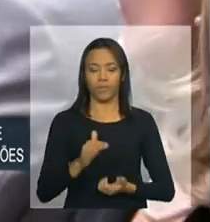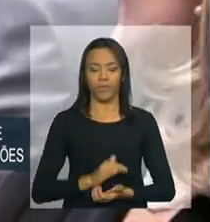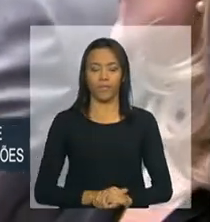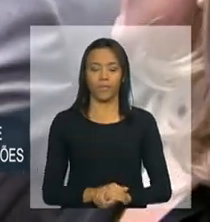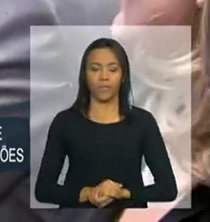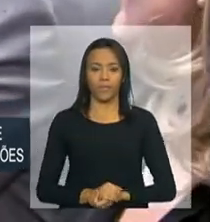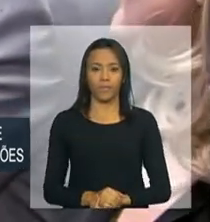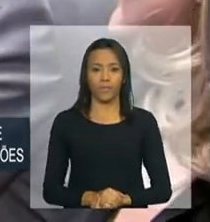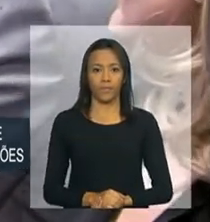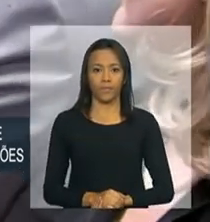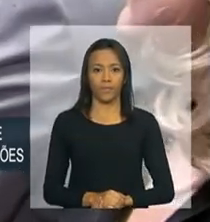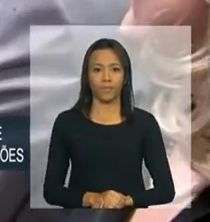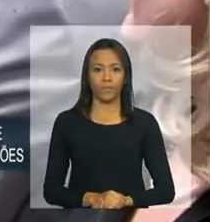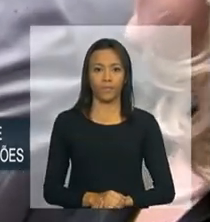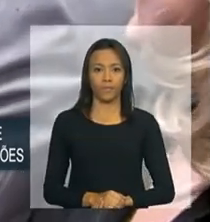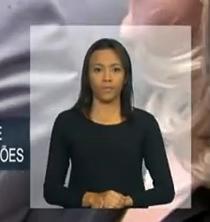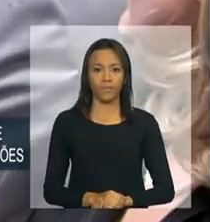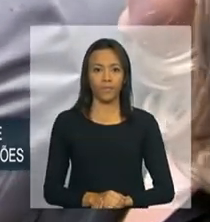esportivos